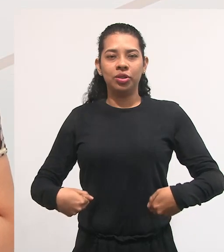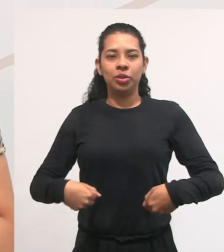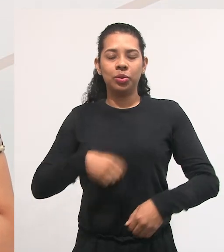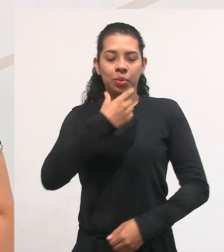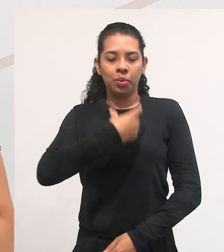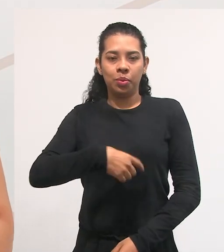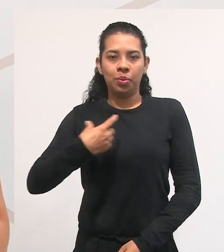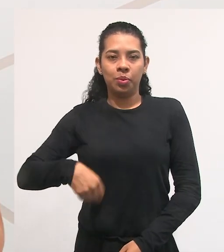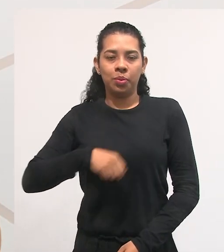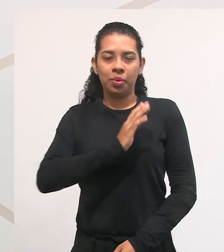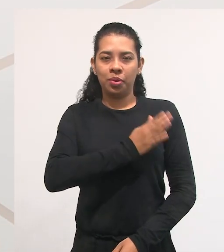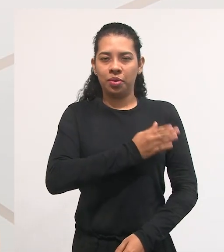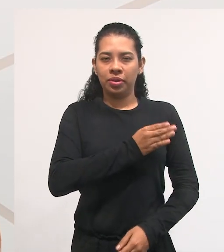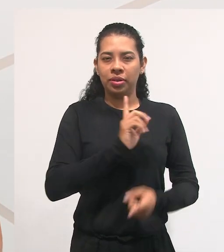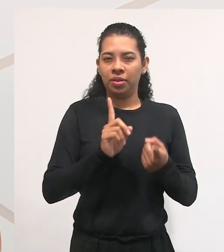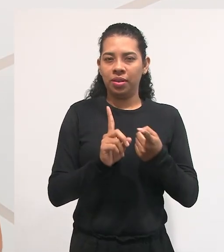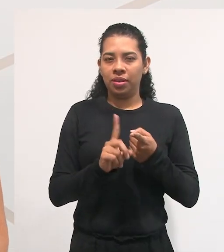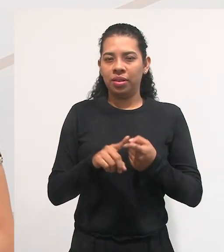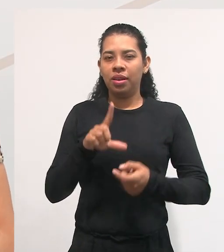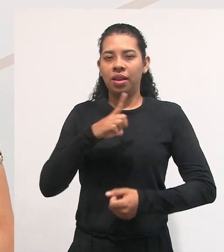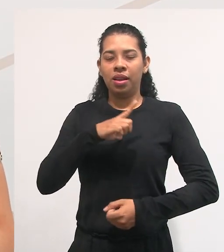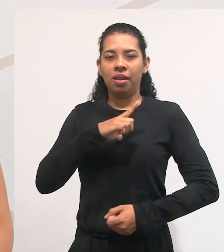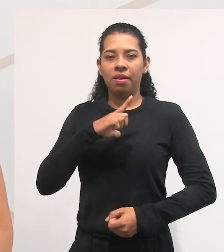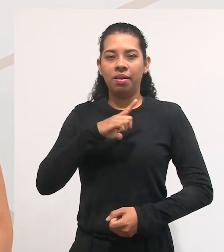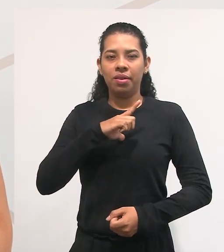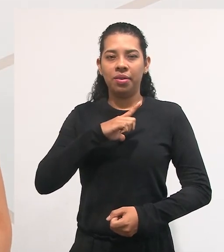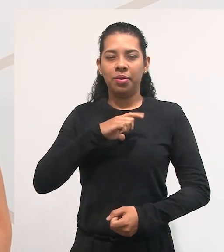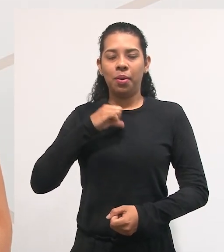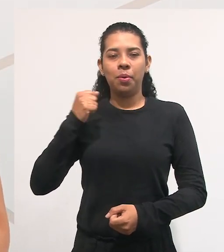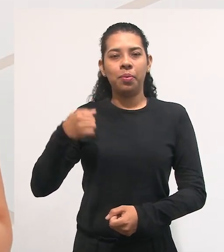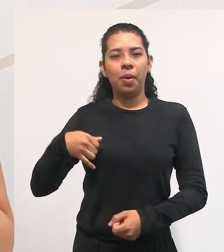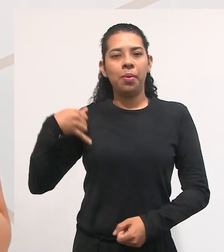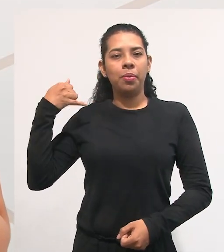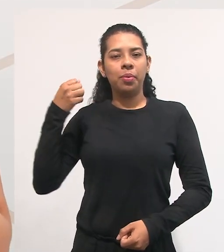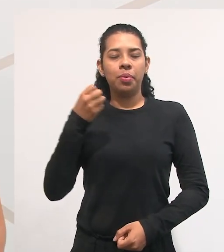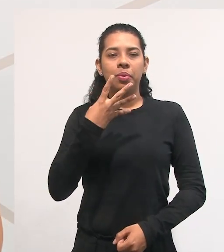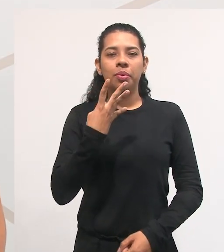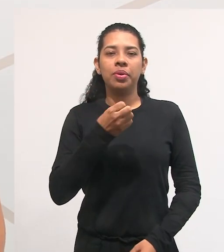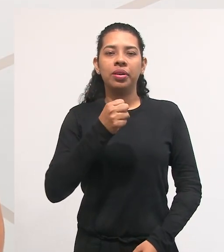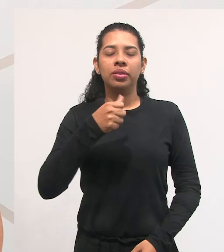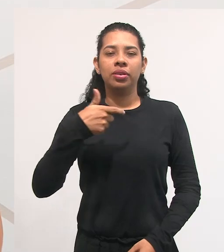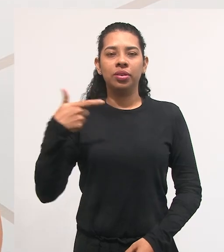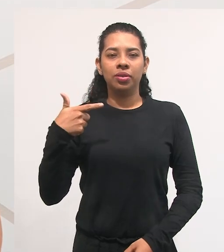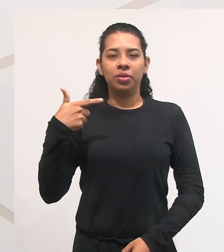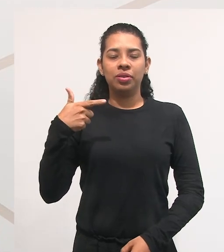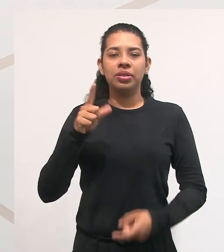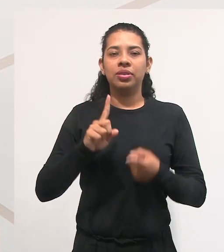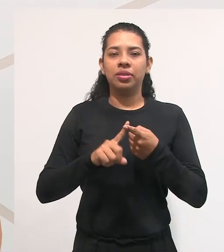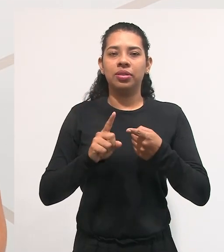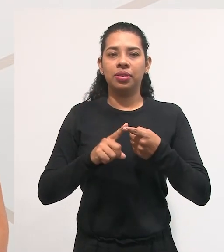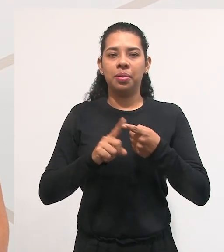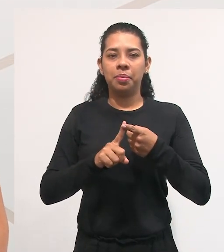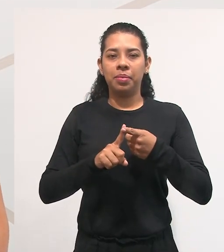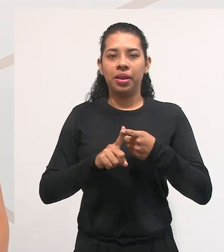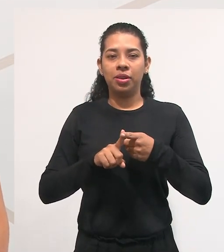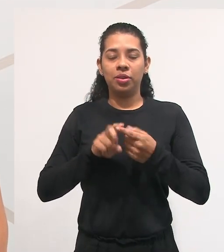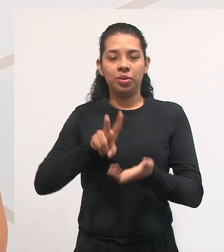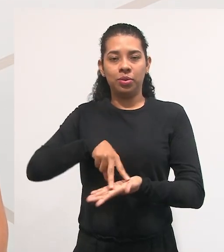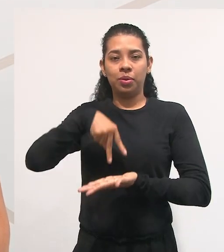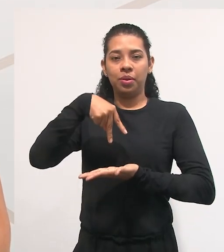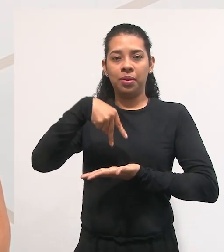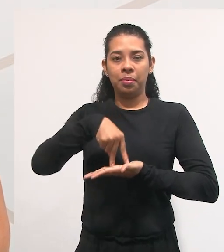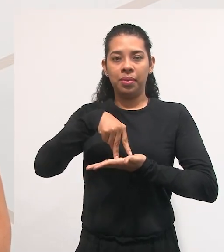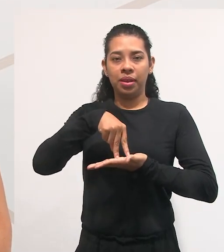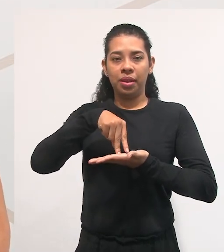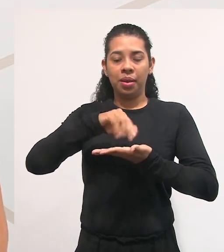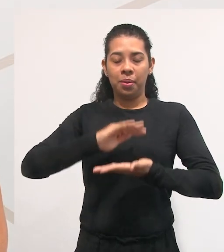Ah tenho 42 anos 1,65 M estou em pé aqui nos estúdios a minha frente tem um púpito de